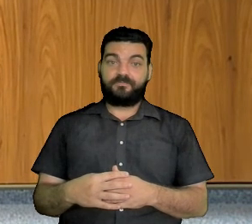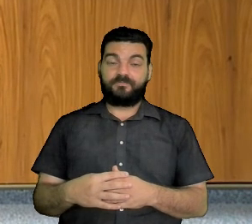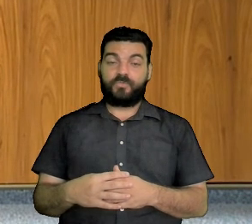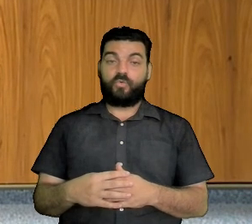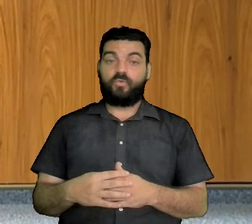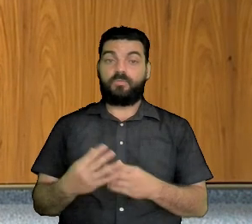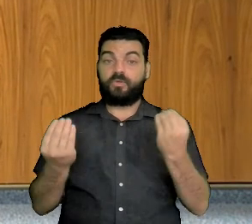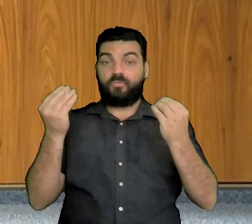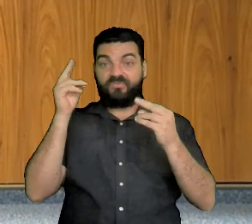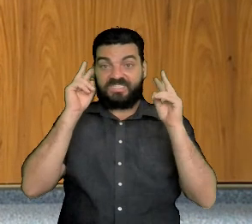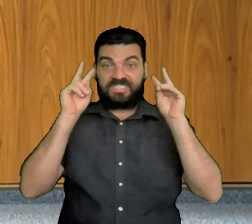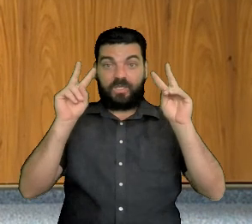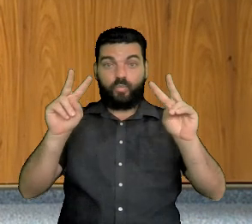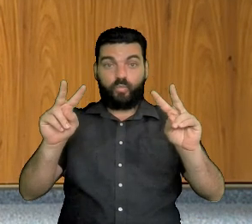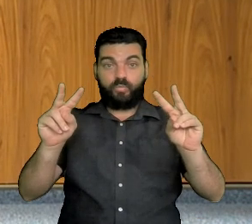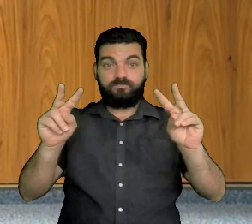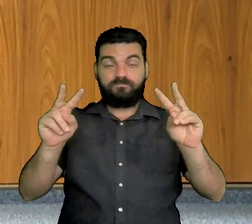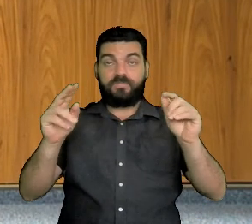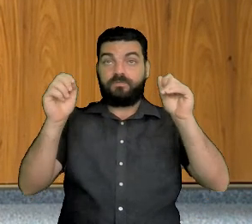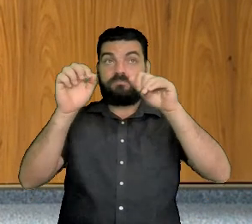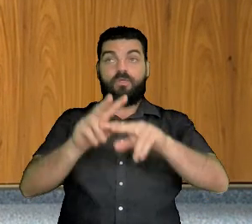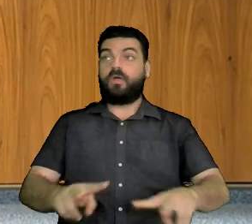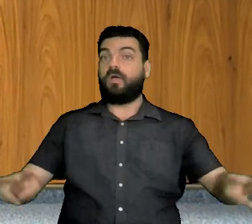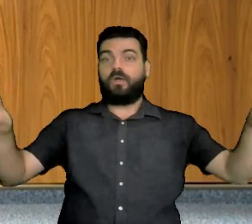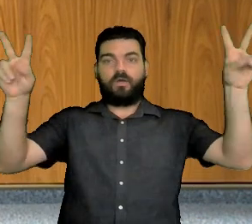o pensamento dela. A visão,